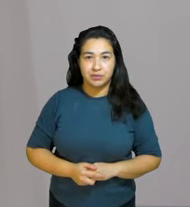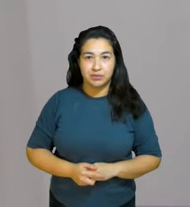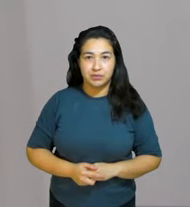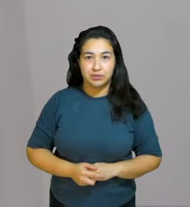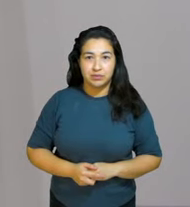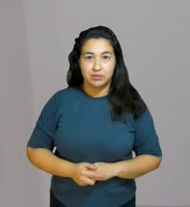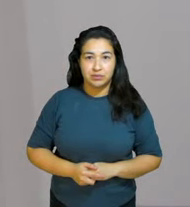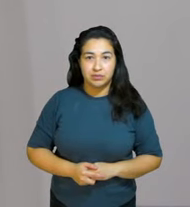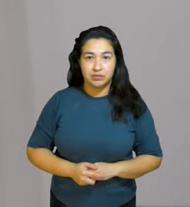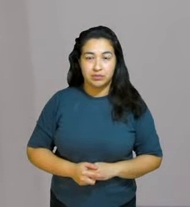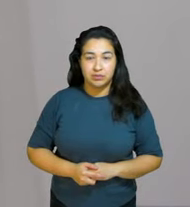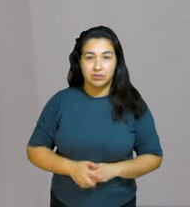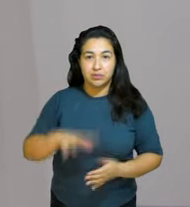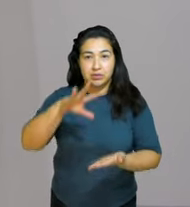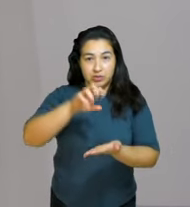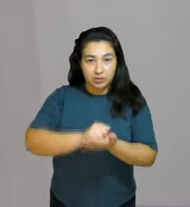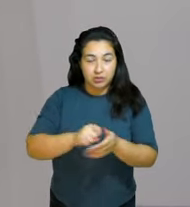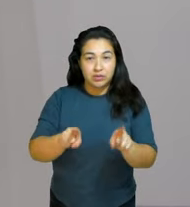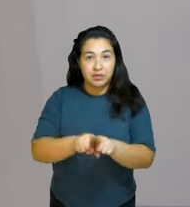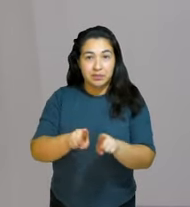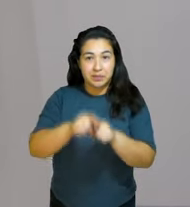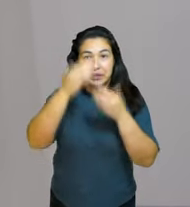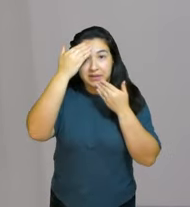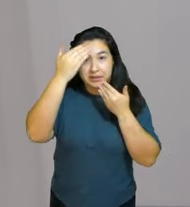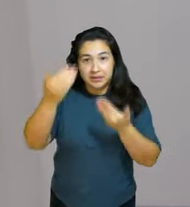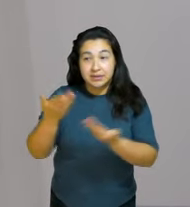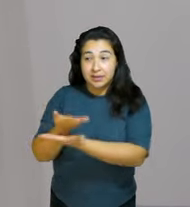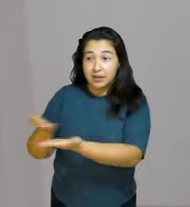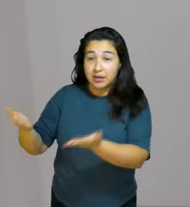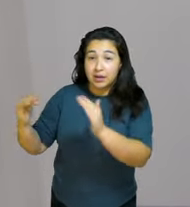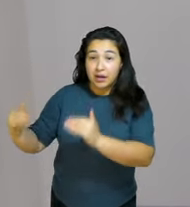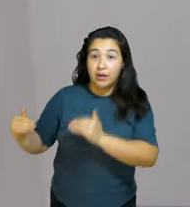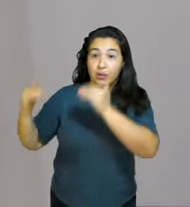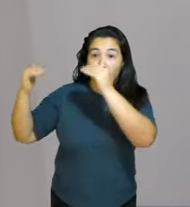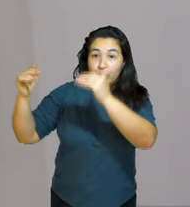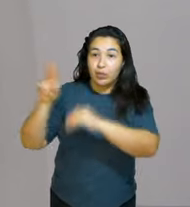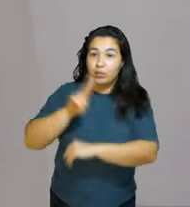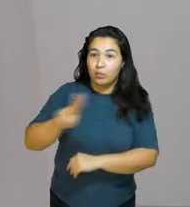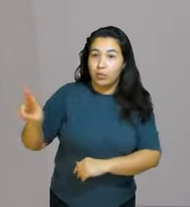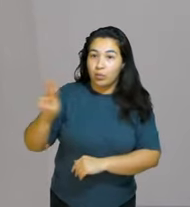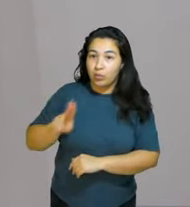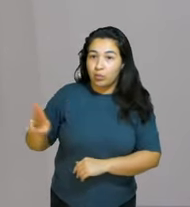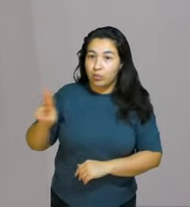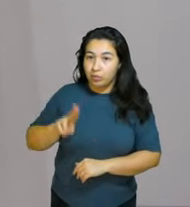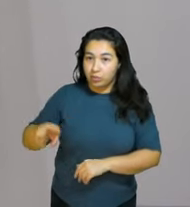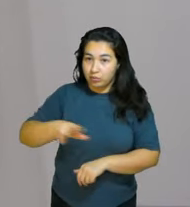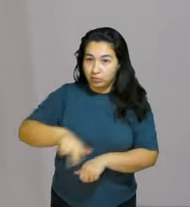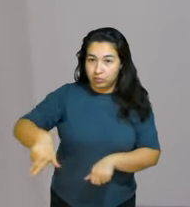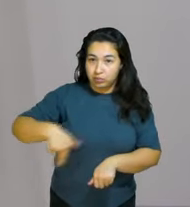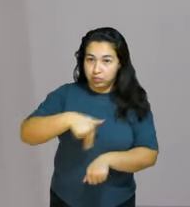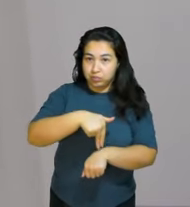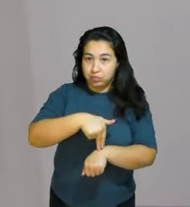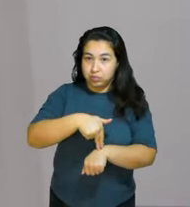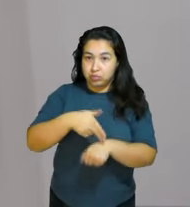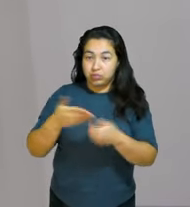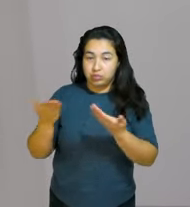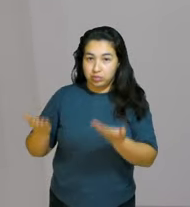Registramos e agradecemos a presença das seguintes autoridades que se apresentaram ao nosso